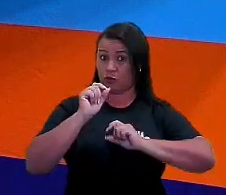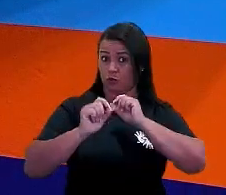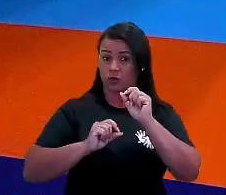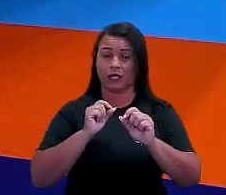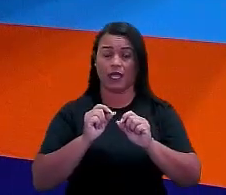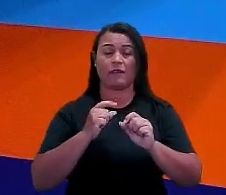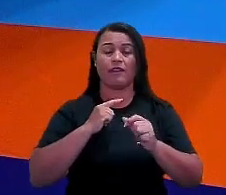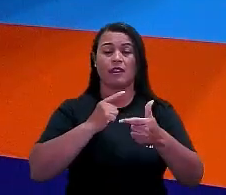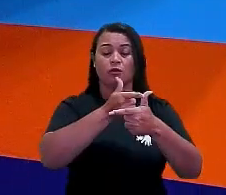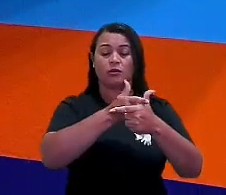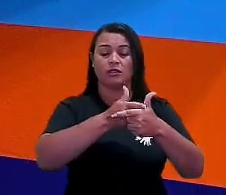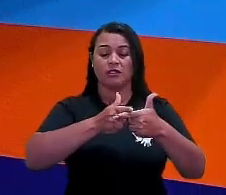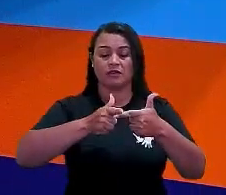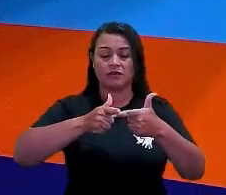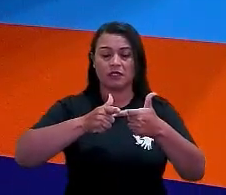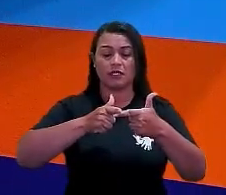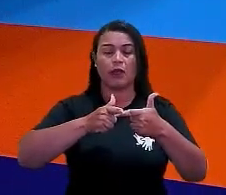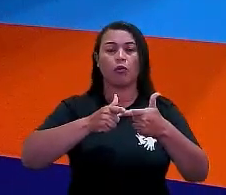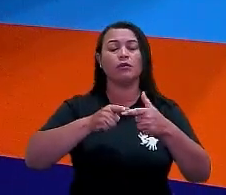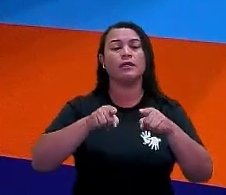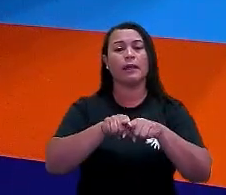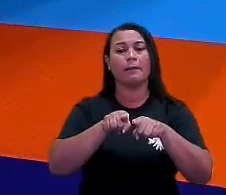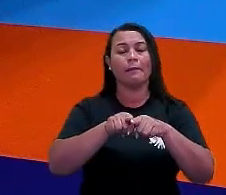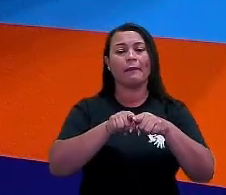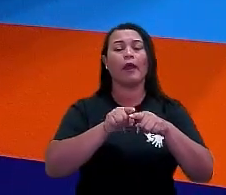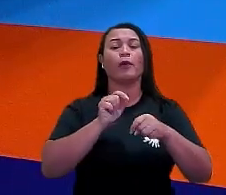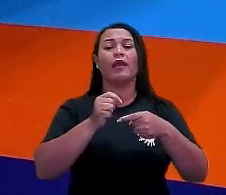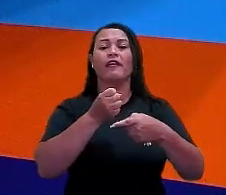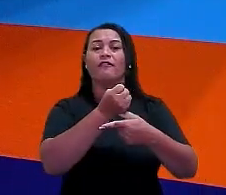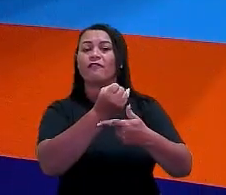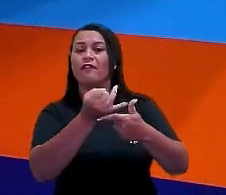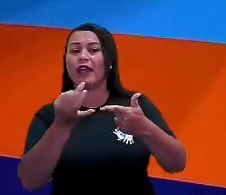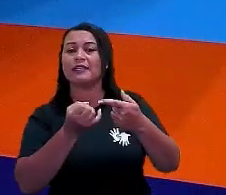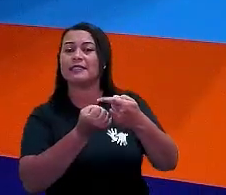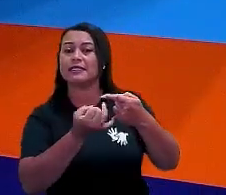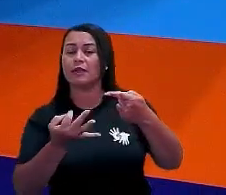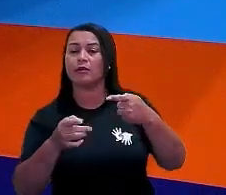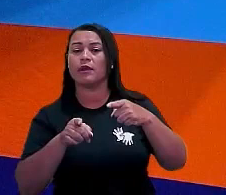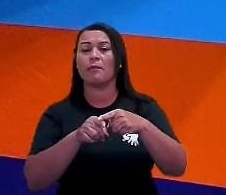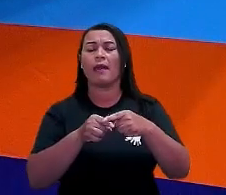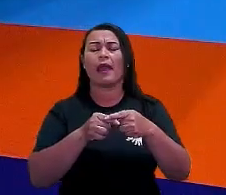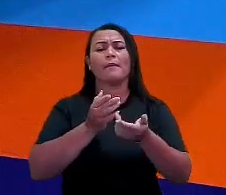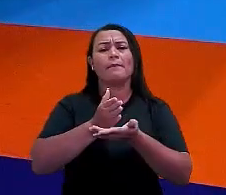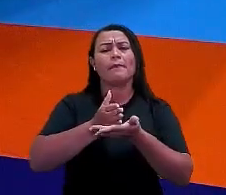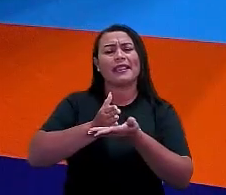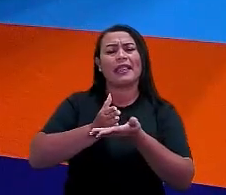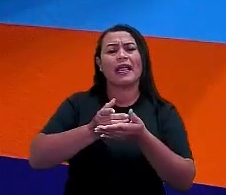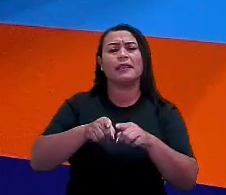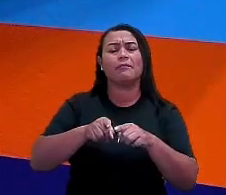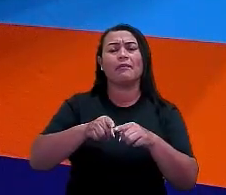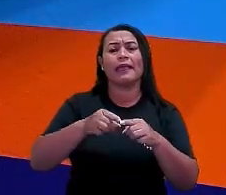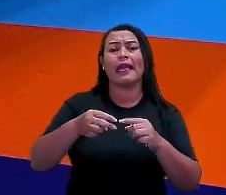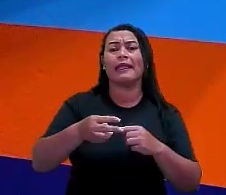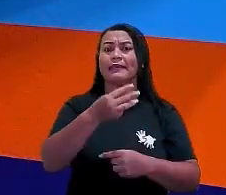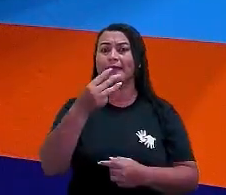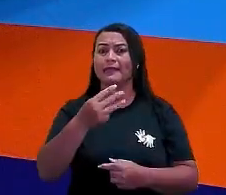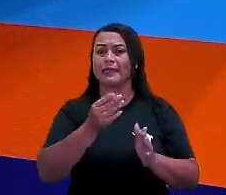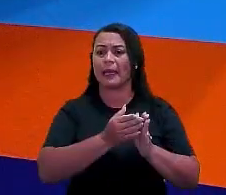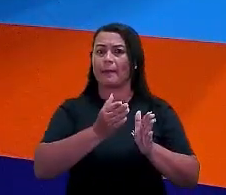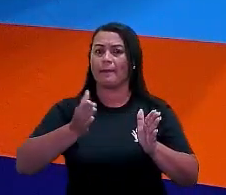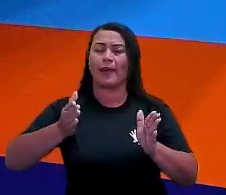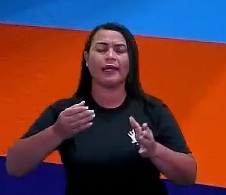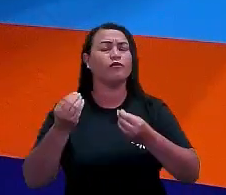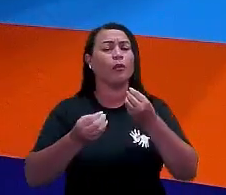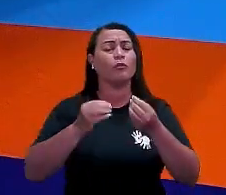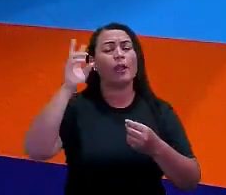sobre divisão, fração, metade e terça parte. Vamos só relembrar, né, com